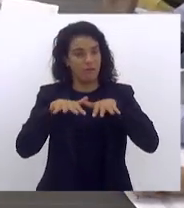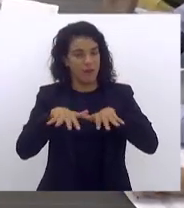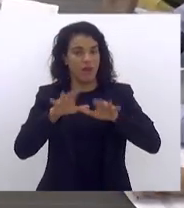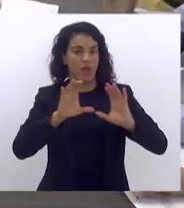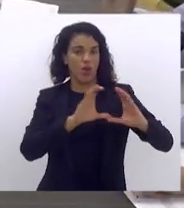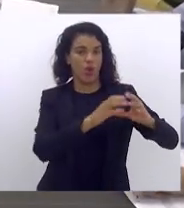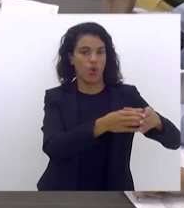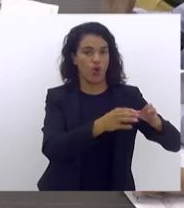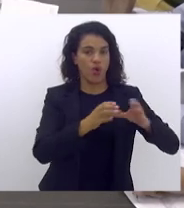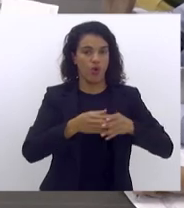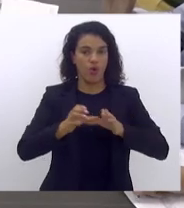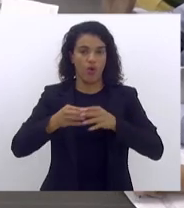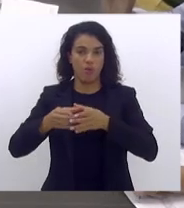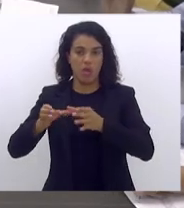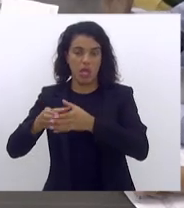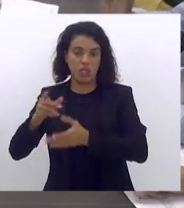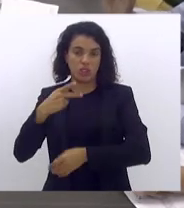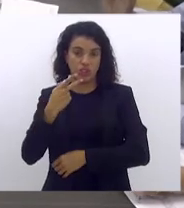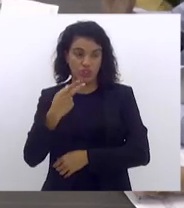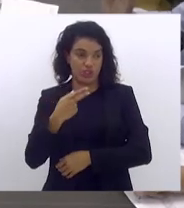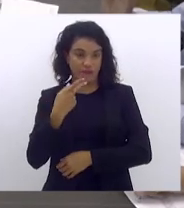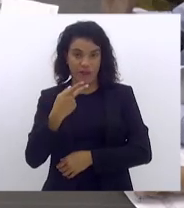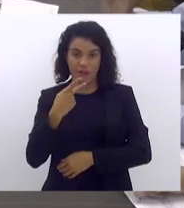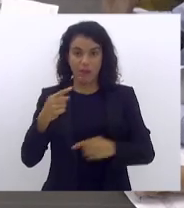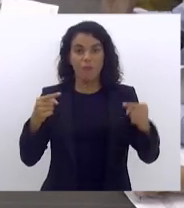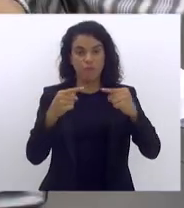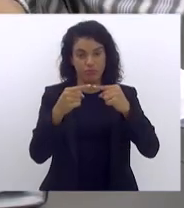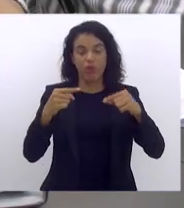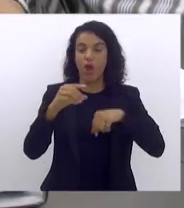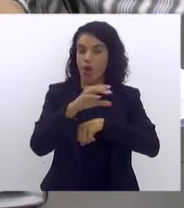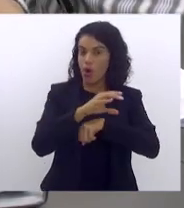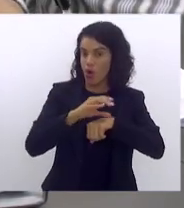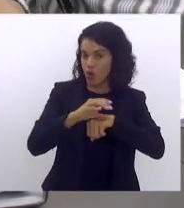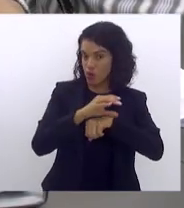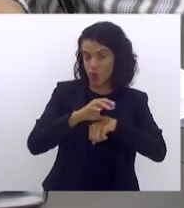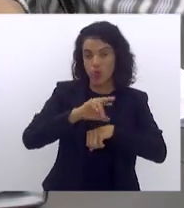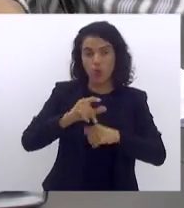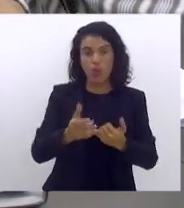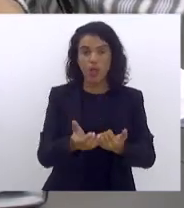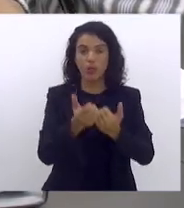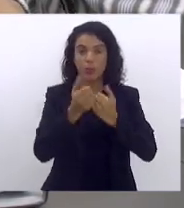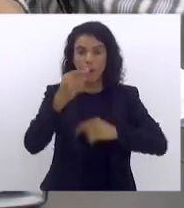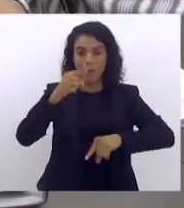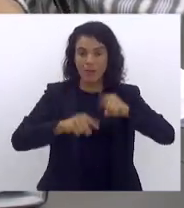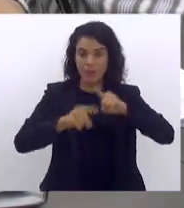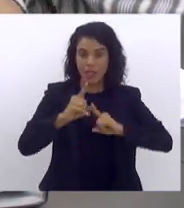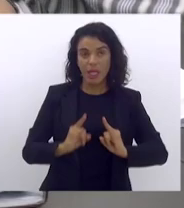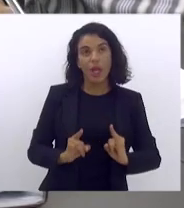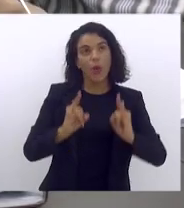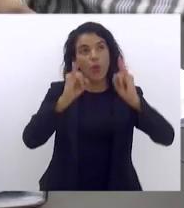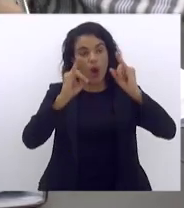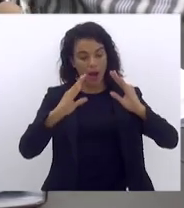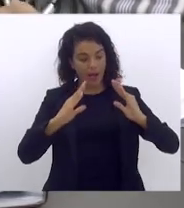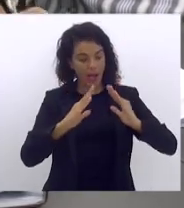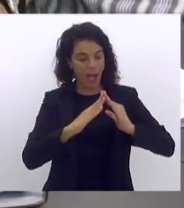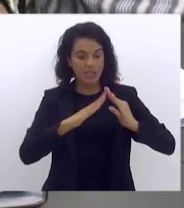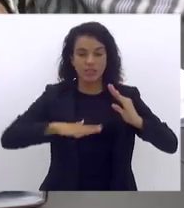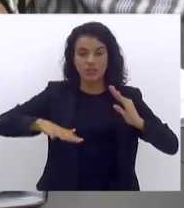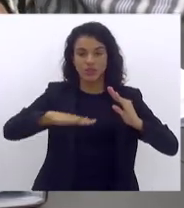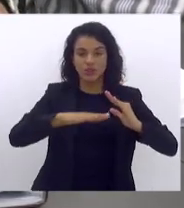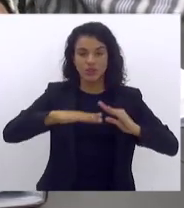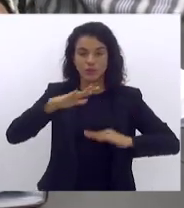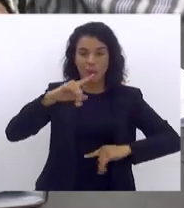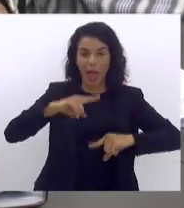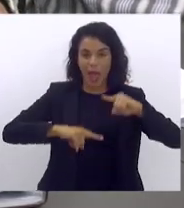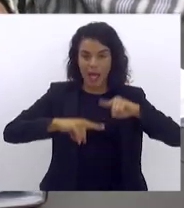gente está dizendo que é constitucional o projeto. E, nesse caso, como não é tombamento material, não é necessária aquela